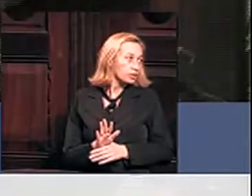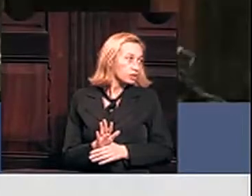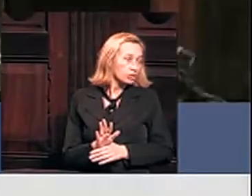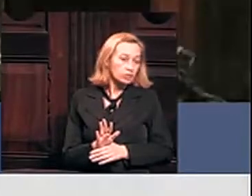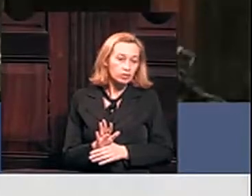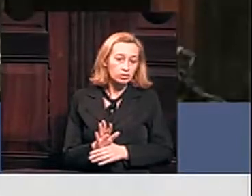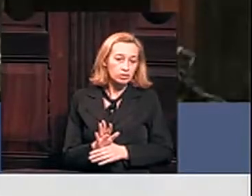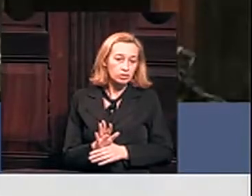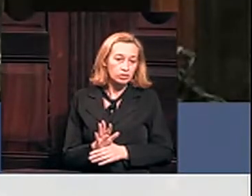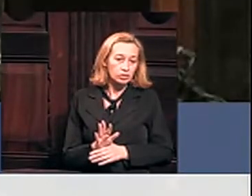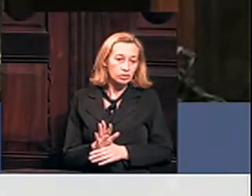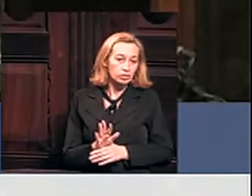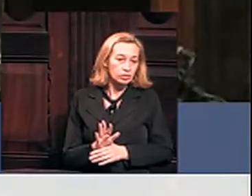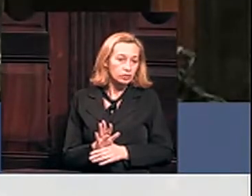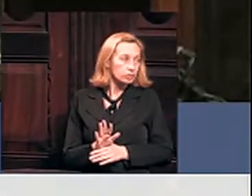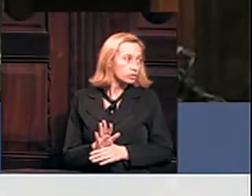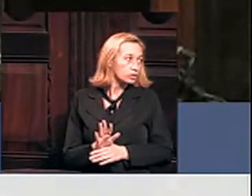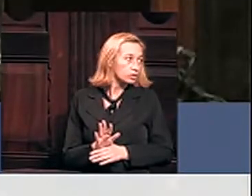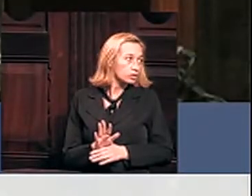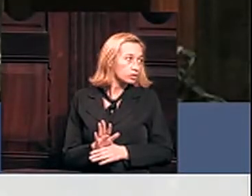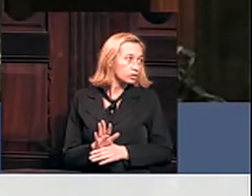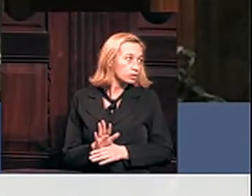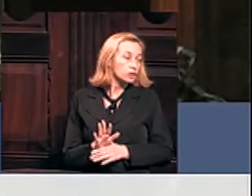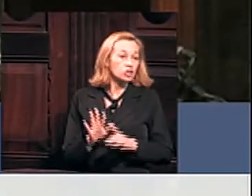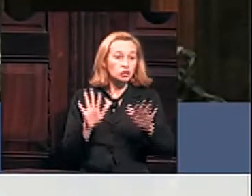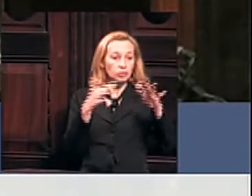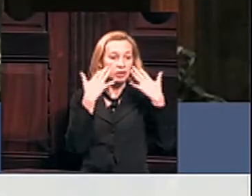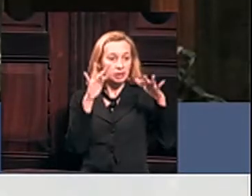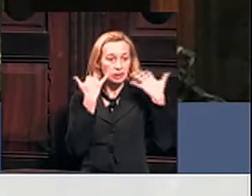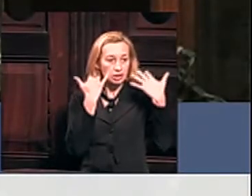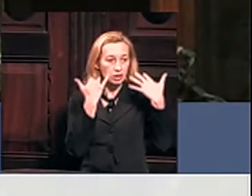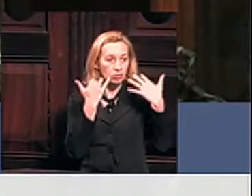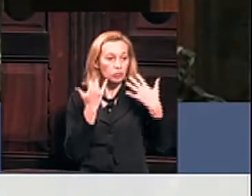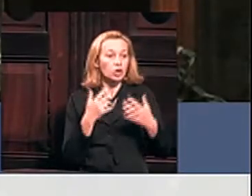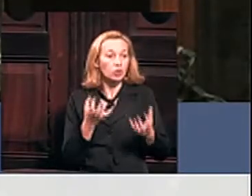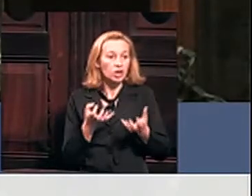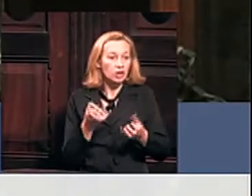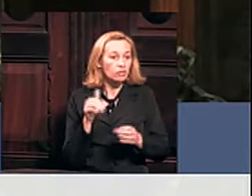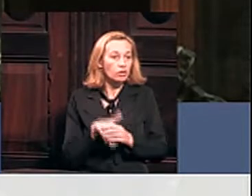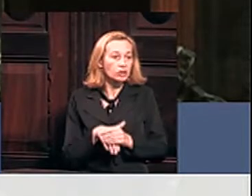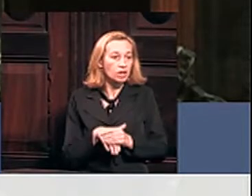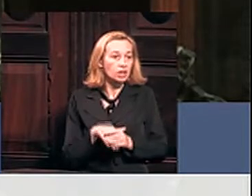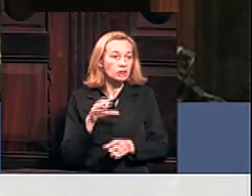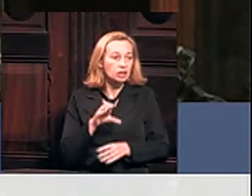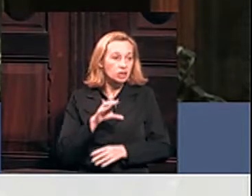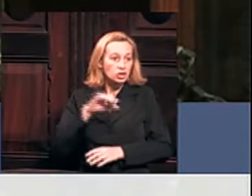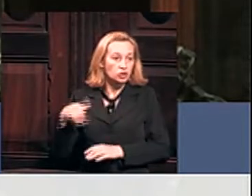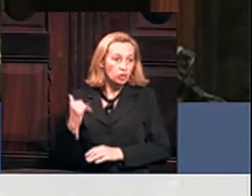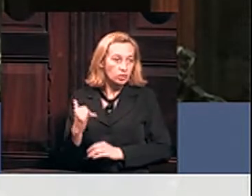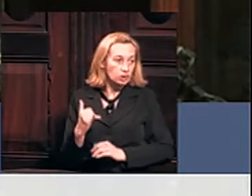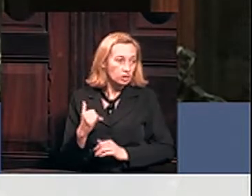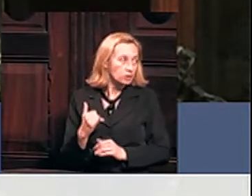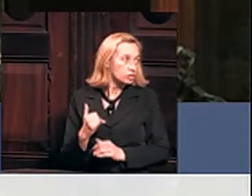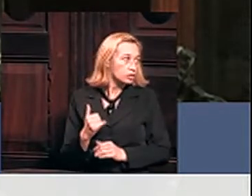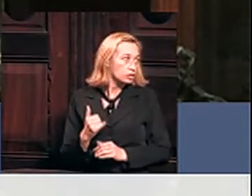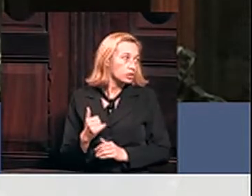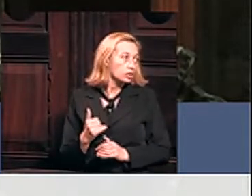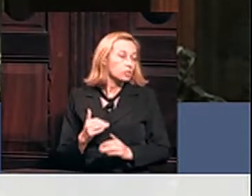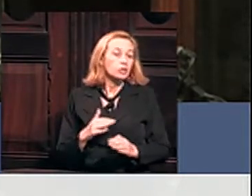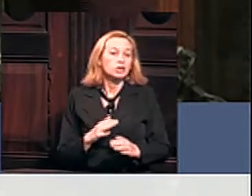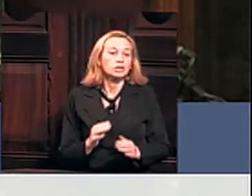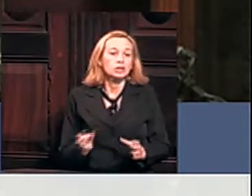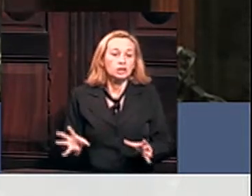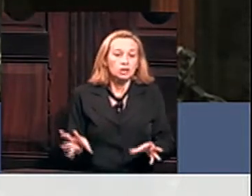final de redação, mas eu quero chamar a atenção dos presentes. Eu quero votar o parecer da CCJ no substitutivo para incluir todas